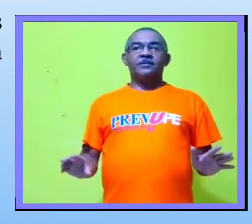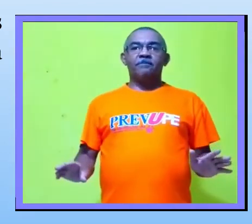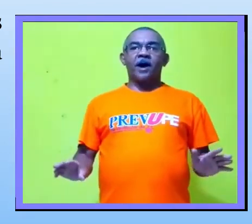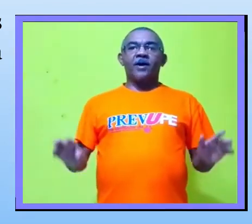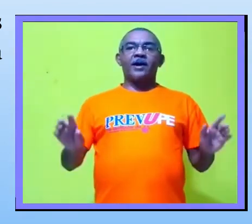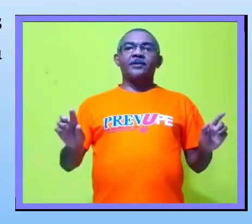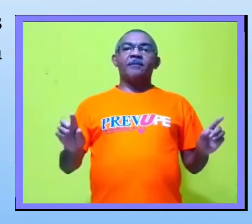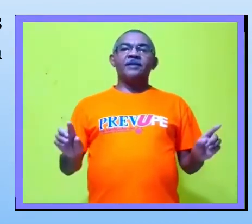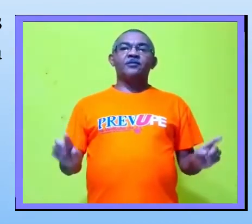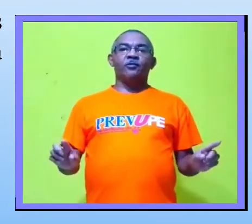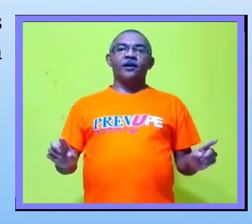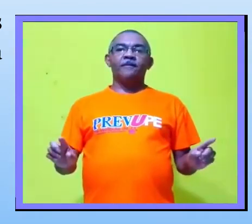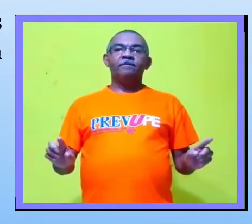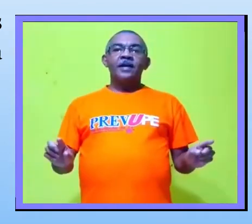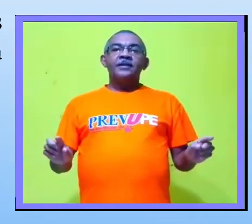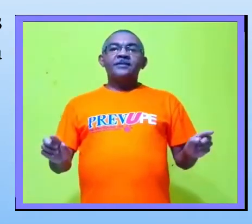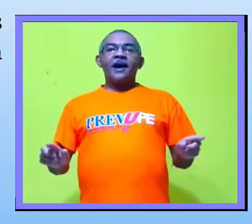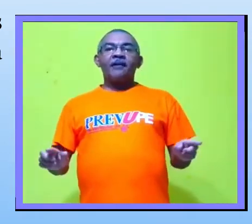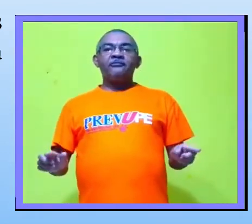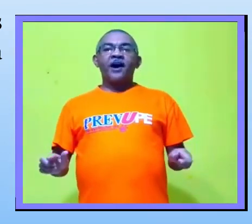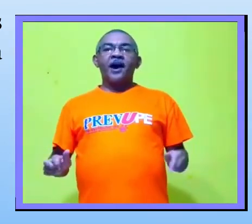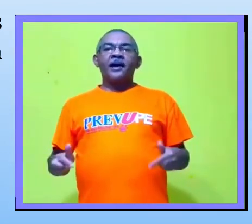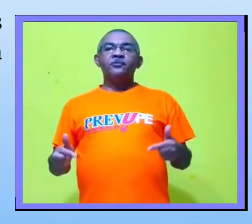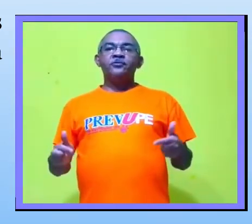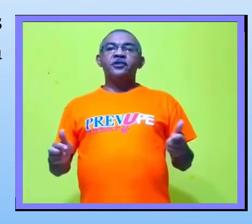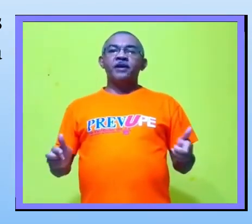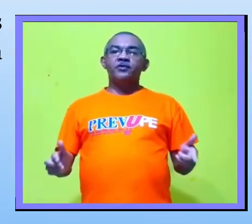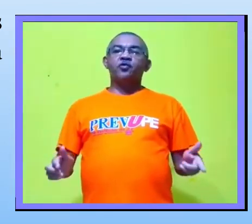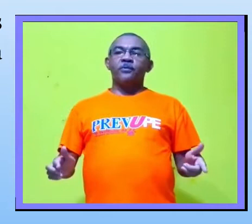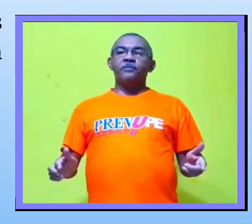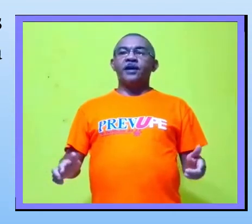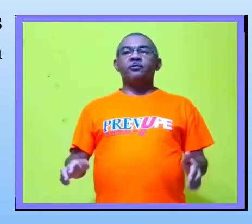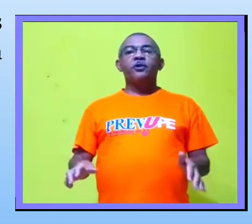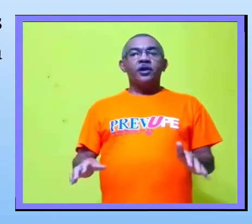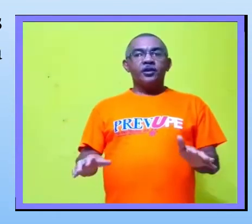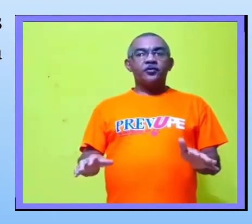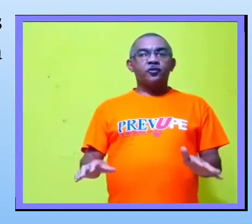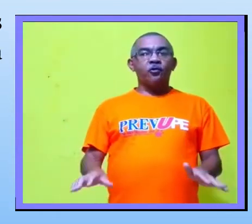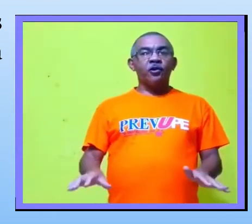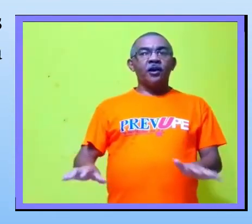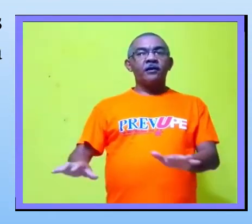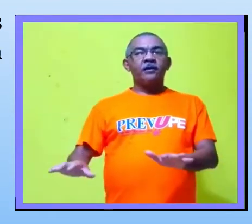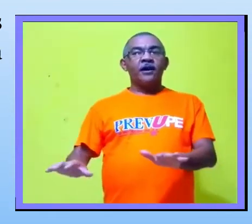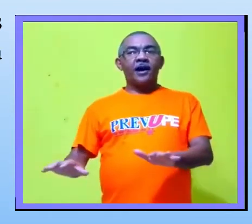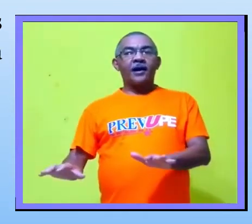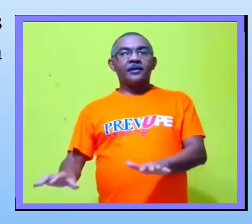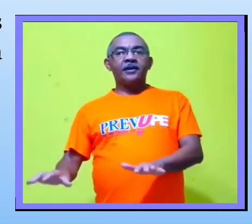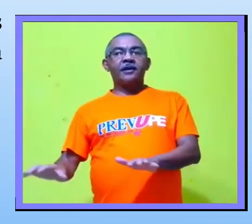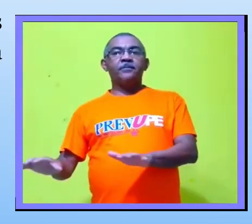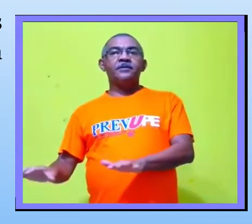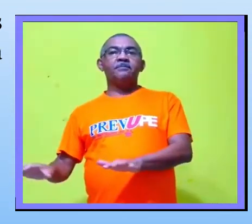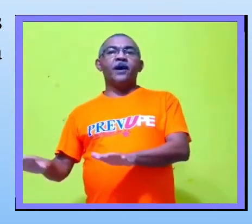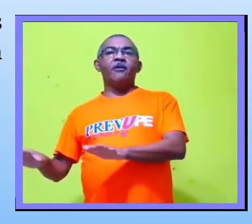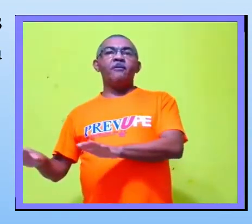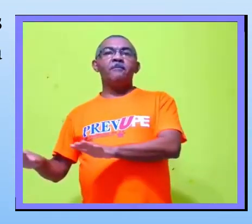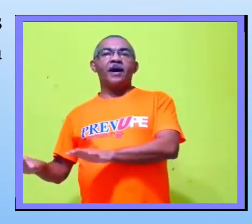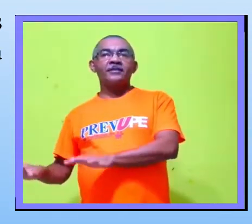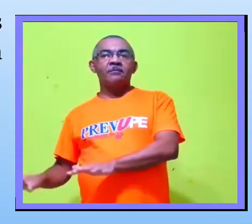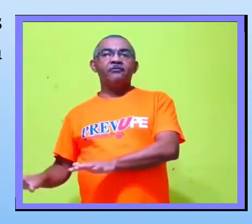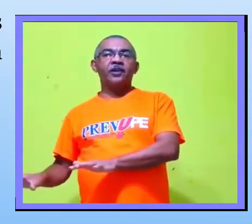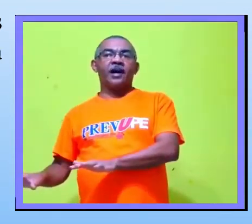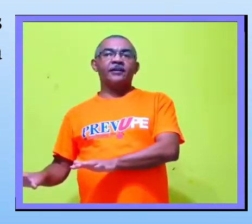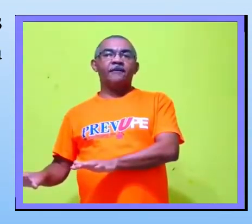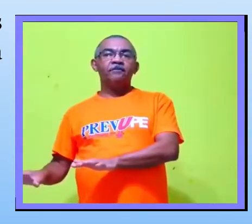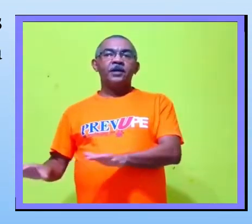cadeia principal a cadeia mais longa. Se há vários de mesmo comprimento, escolha a cadeia principal